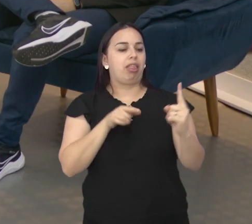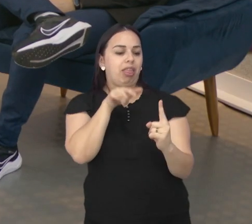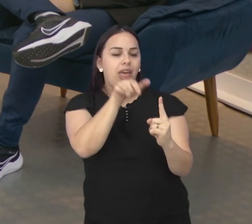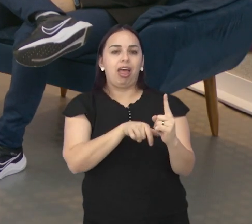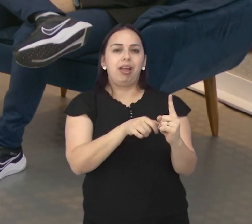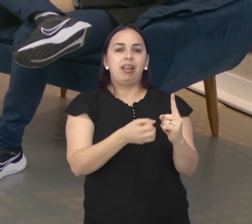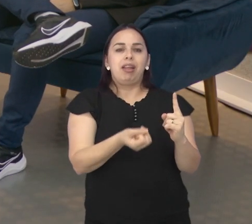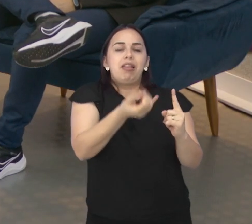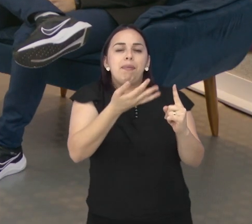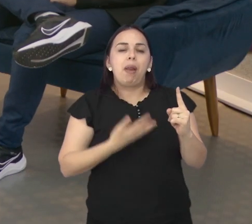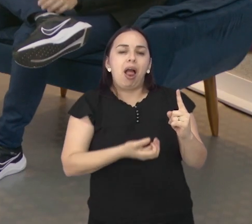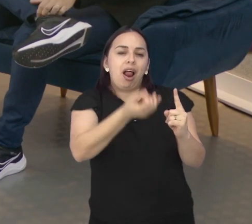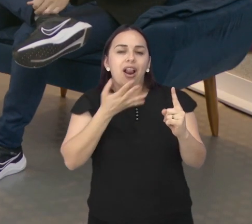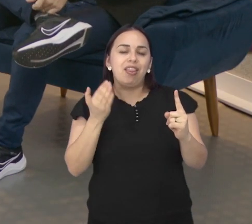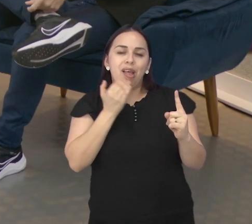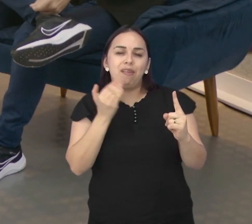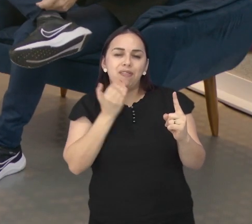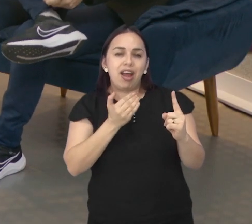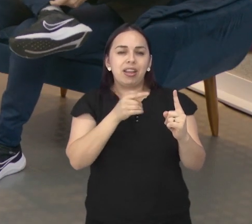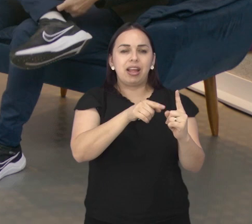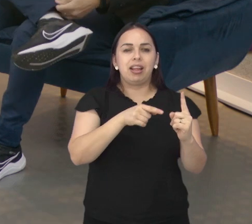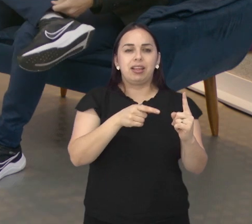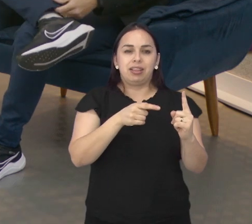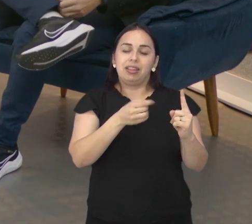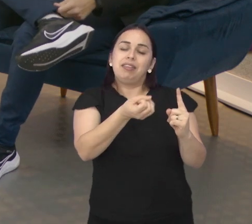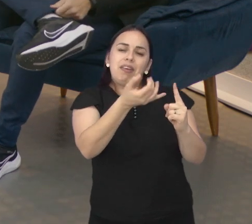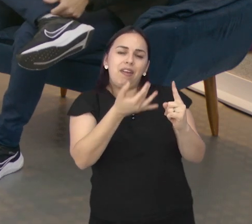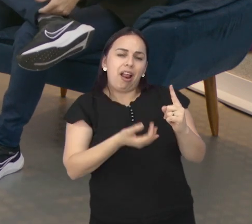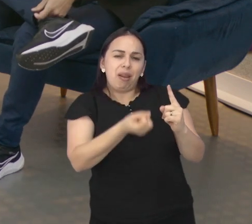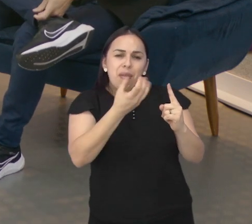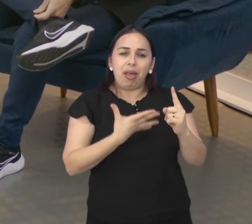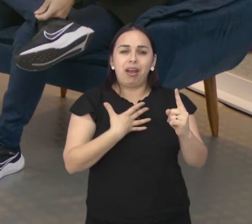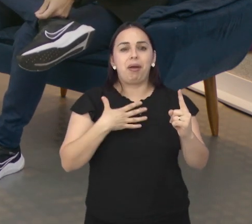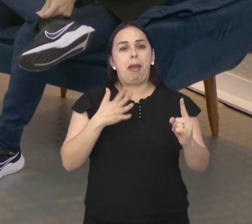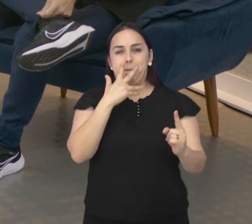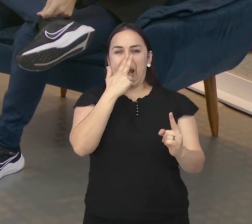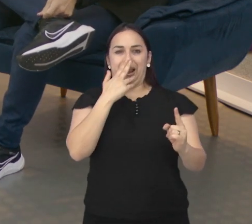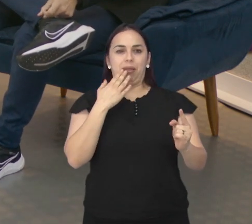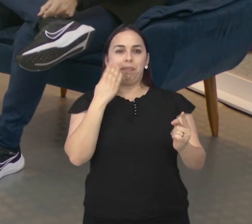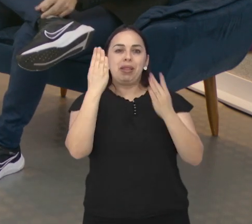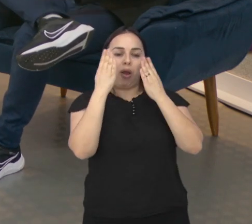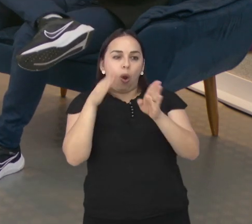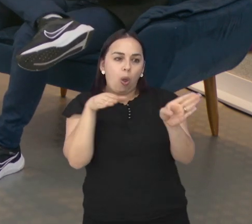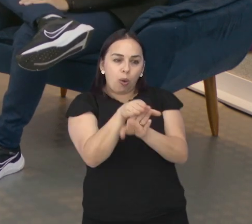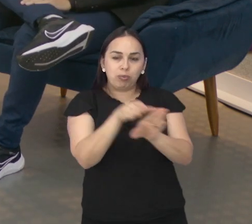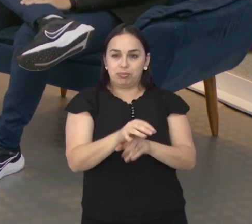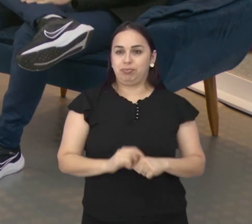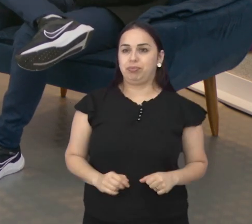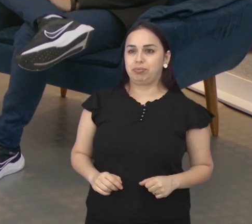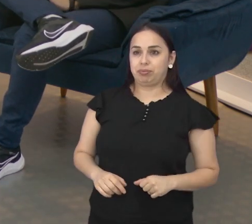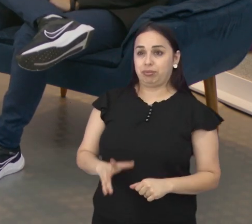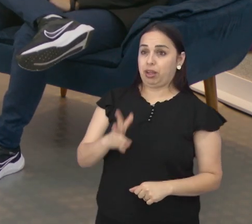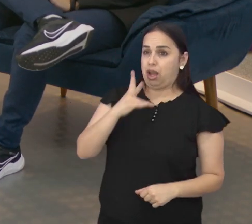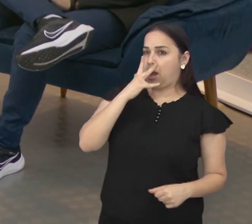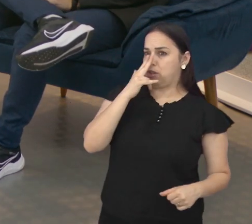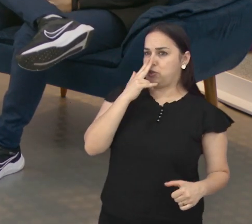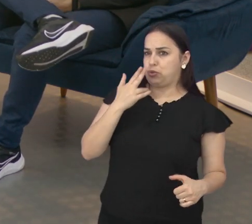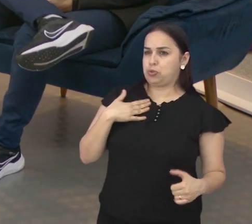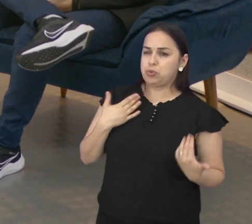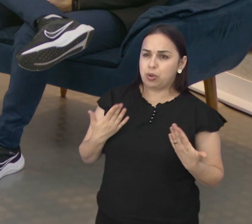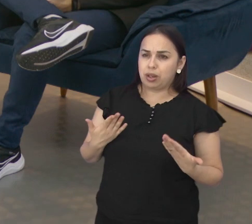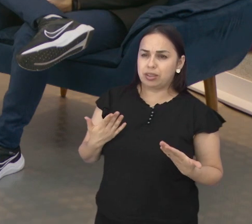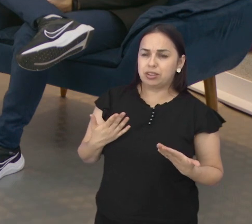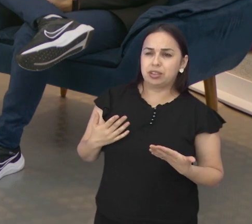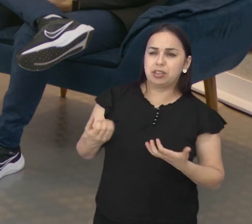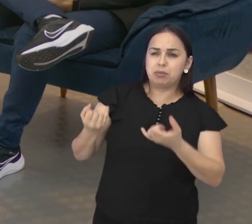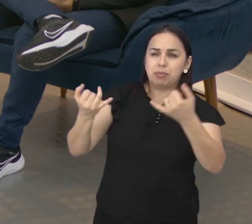monte de defeitos e problemas, né? O tal barulhinho, né? Eu acho que é legal a gente trazer,